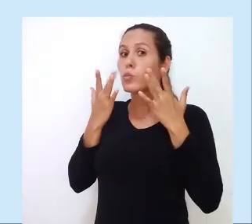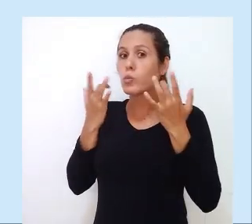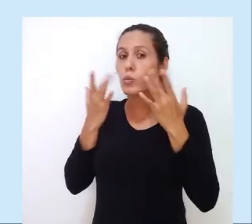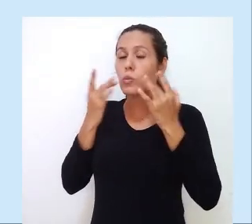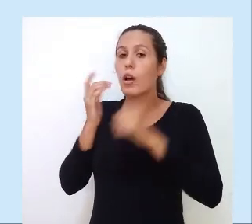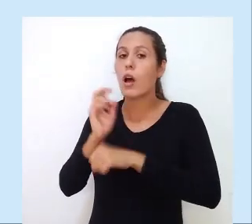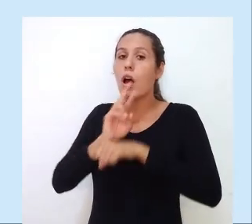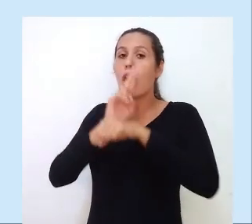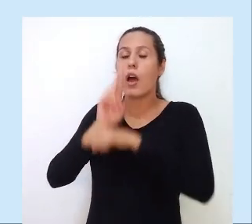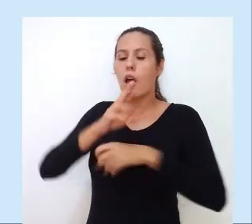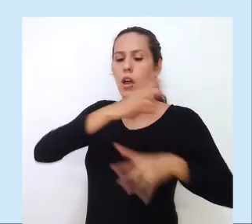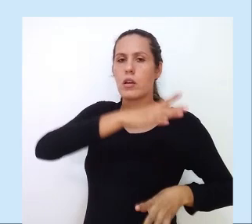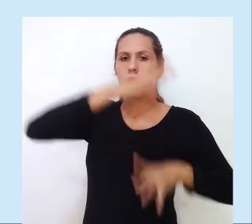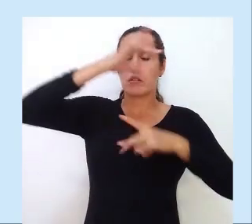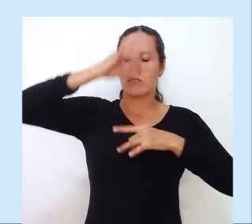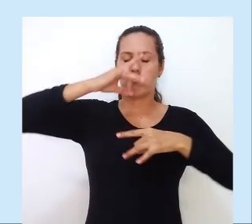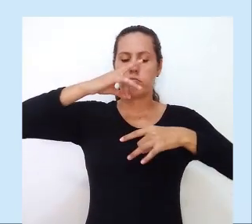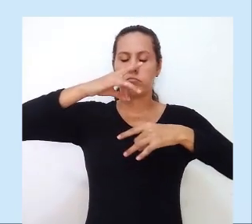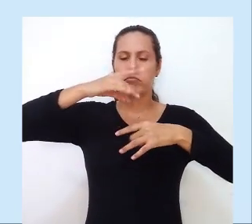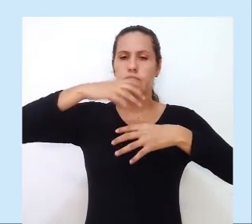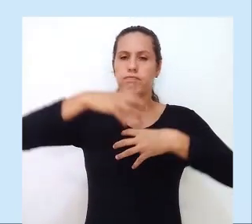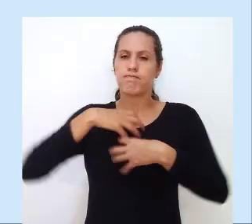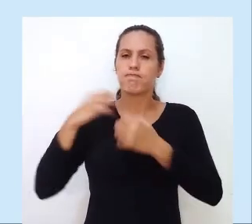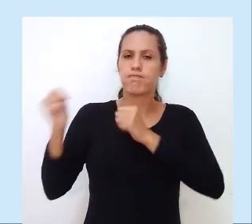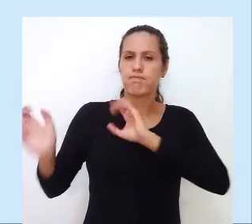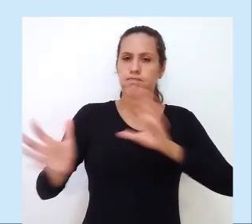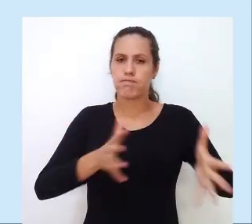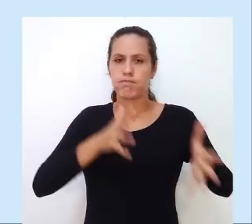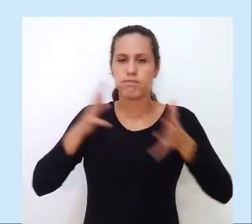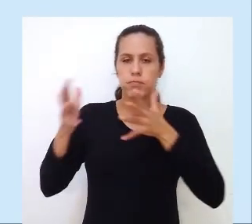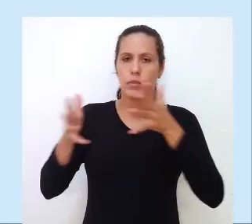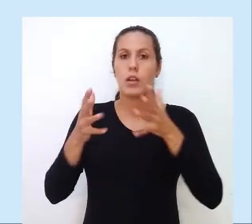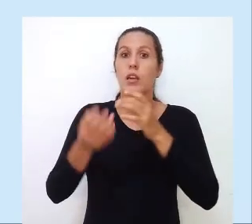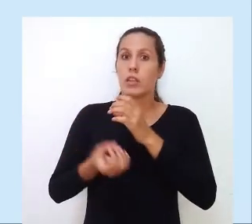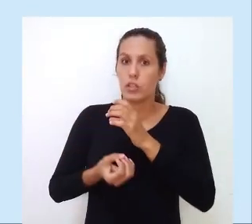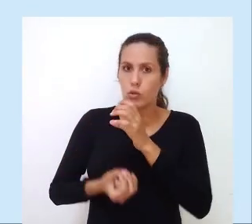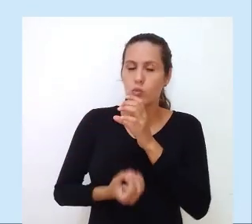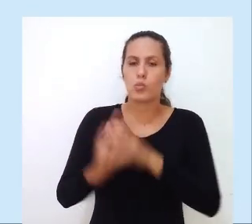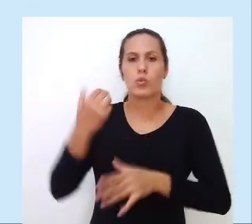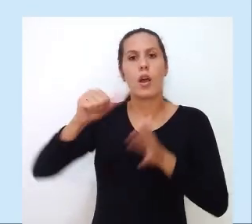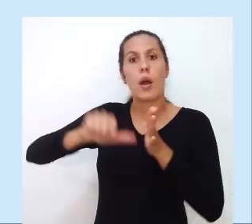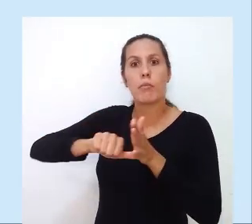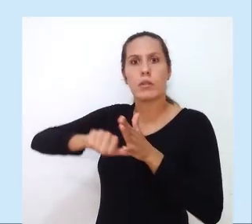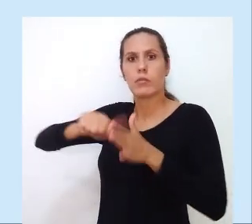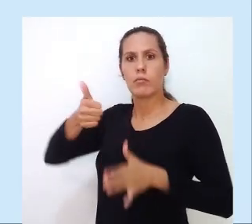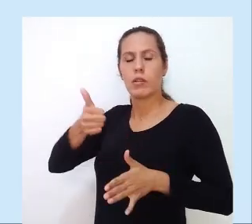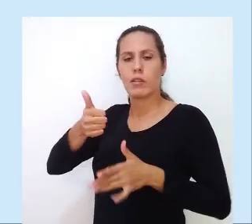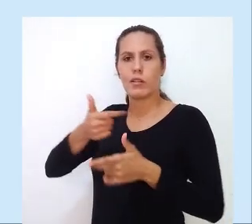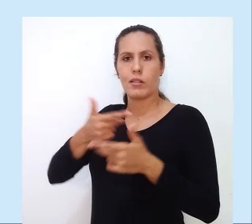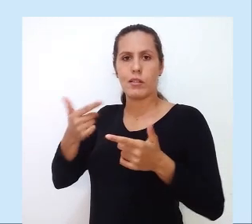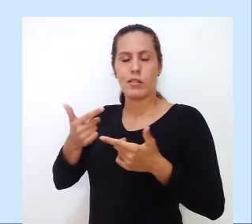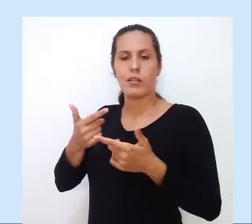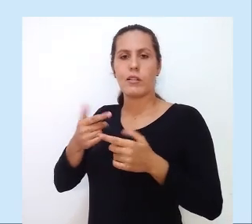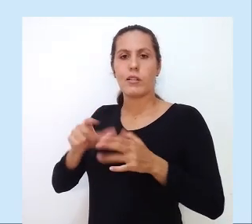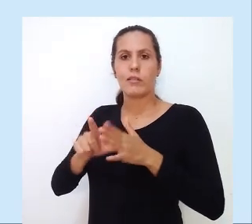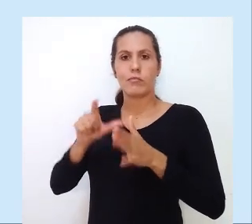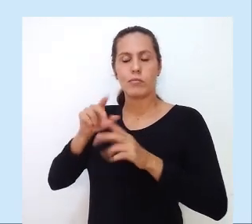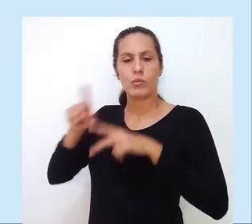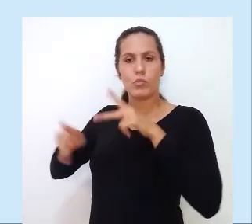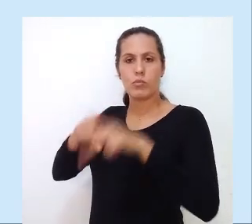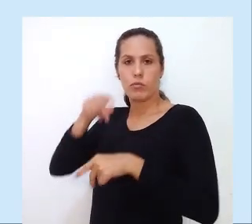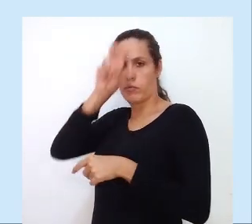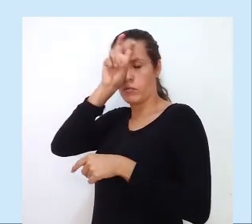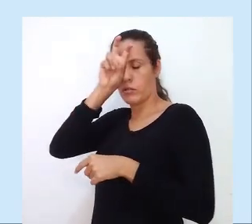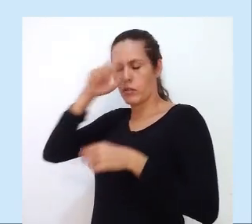surge como representação dramática, né? Que surge a primeira ação dramática na Grécia Antiga e a